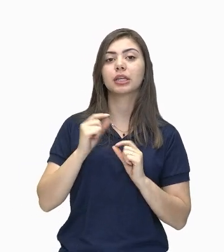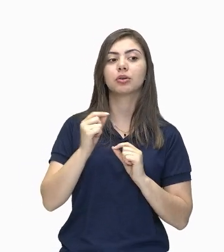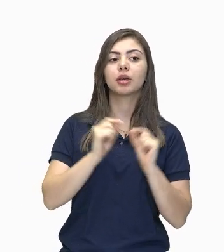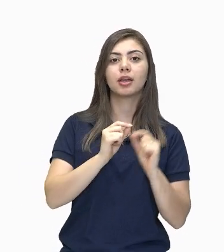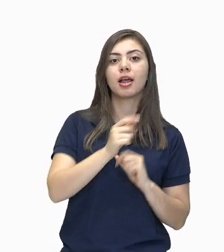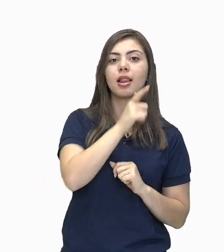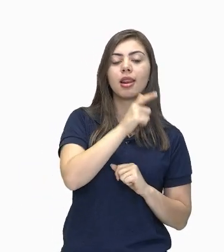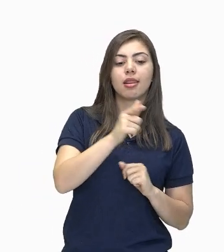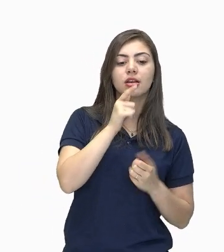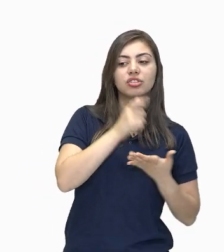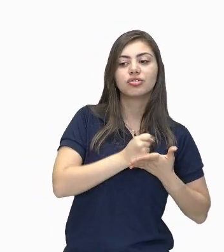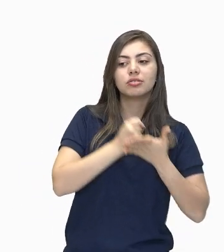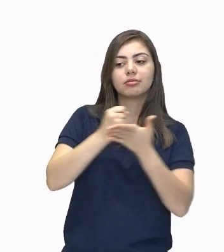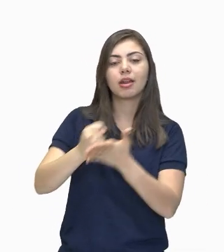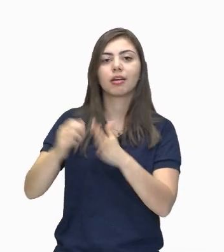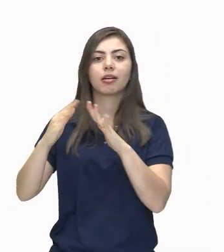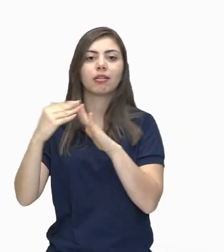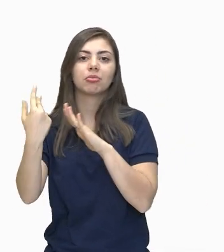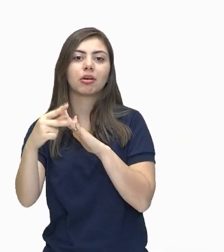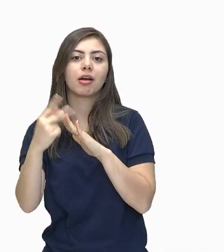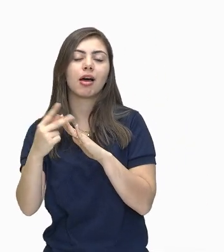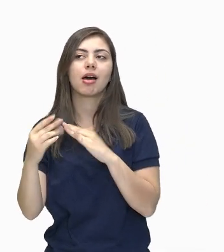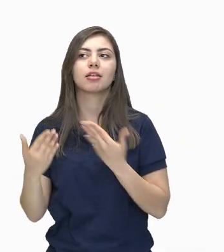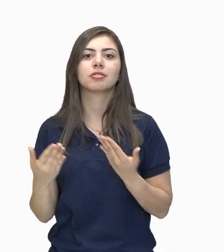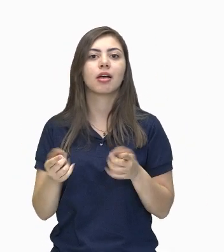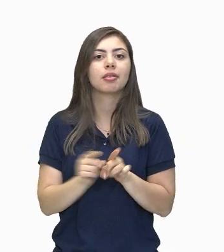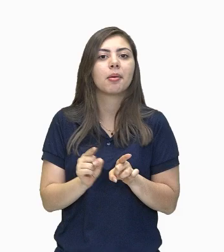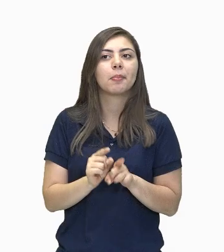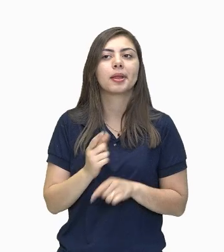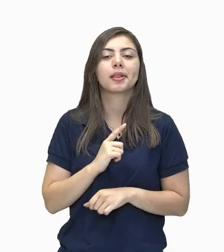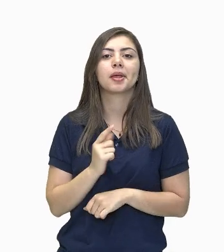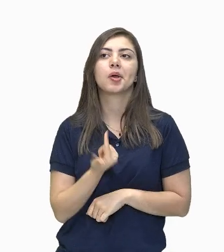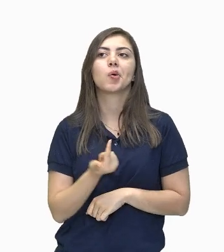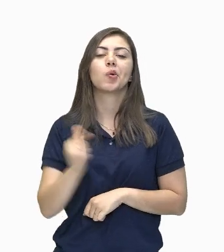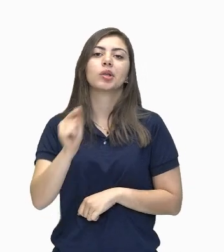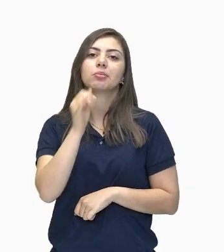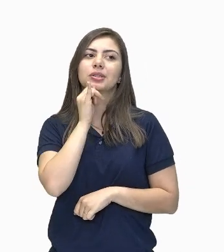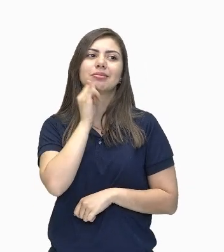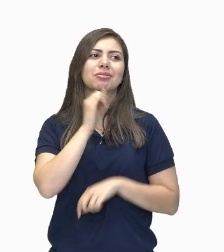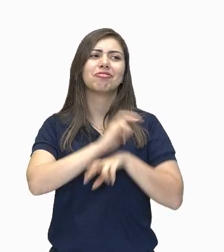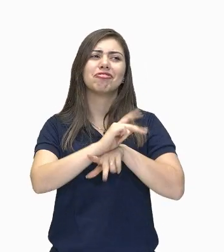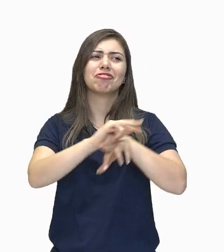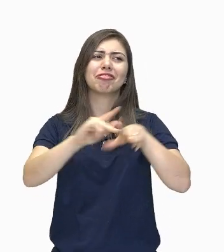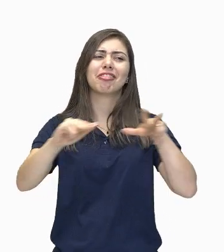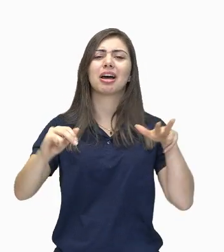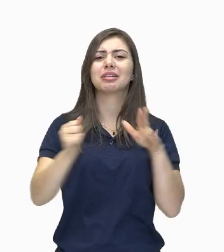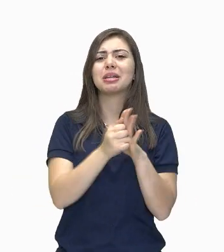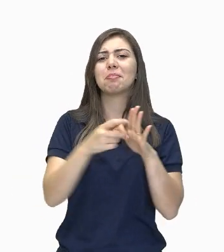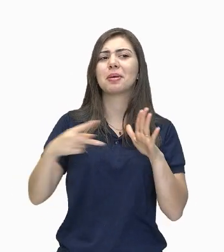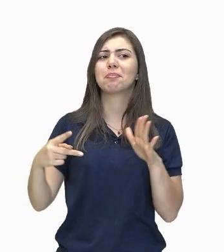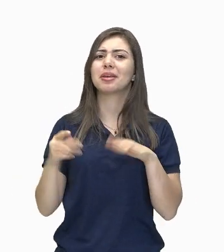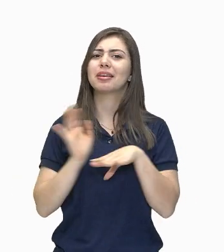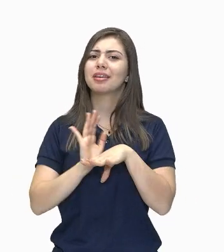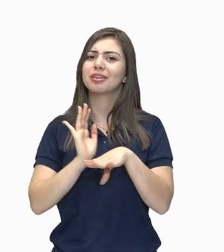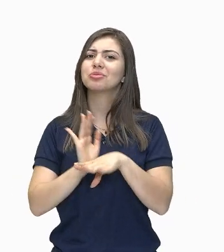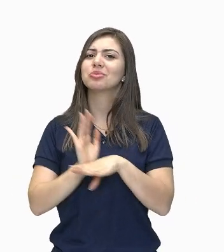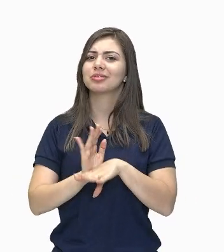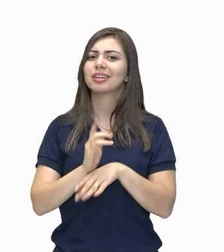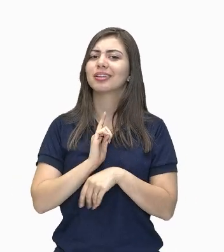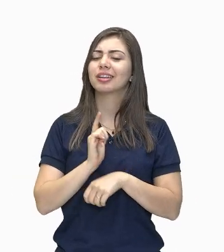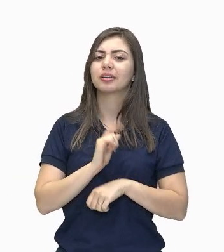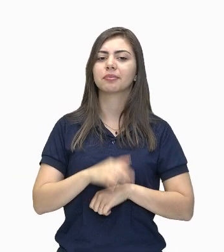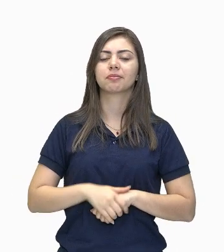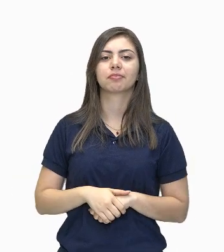casa. A gente tem aplicativos hoje que prestam mais variados serviços e é bastante comum,